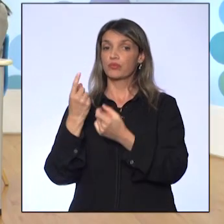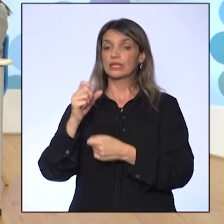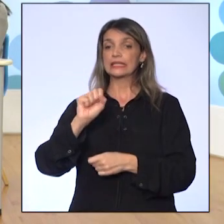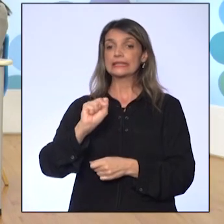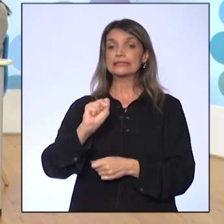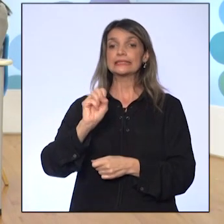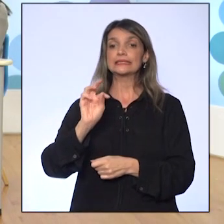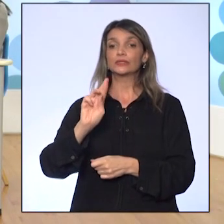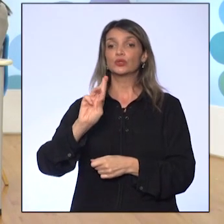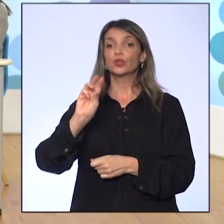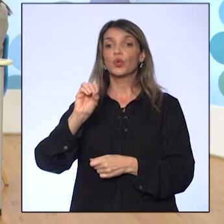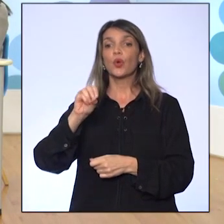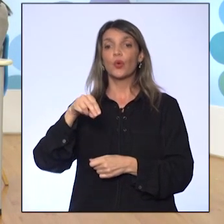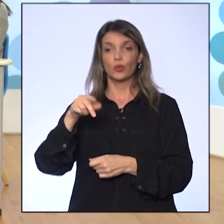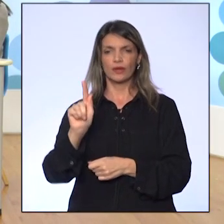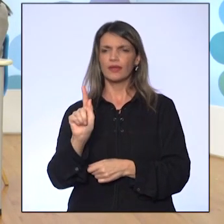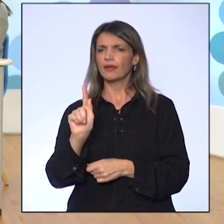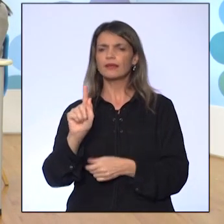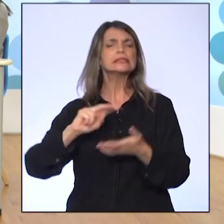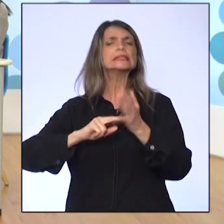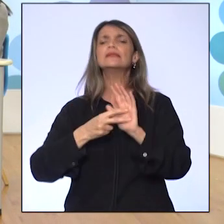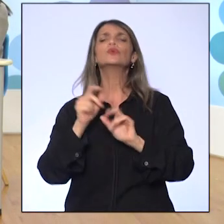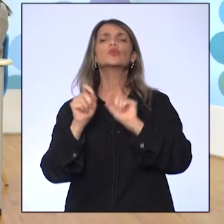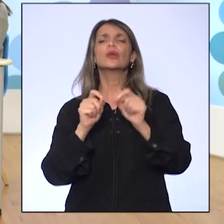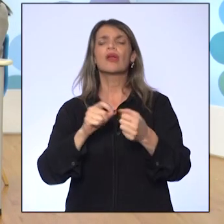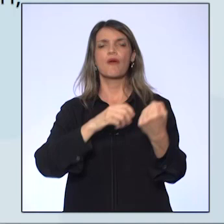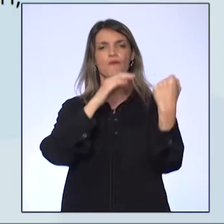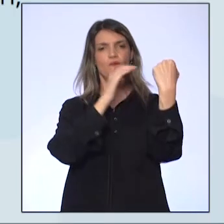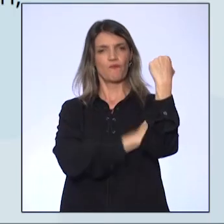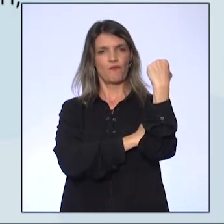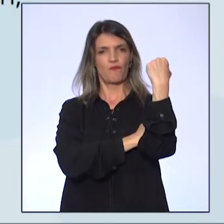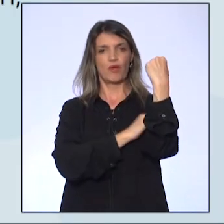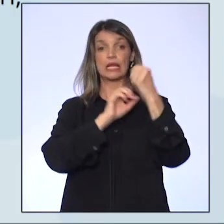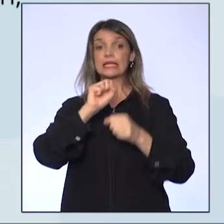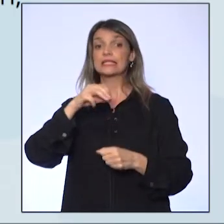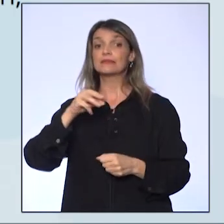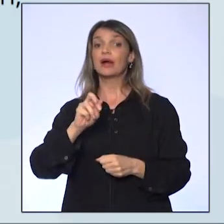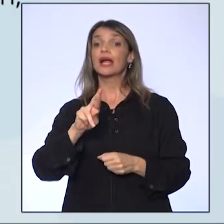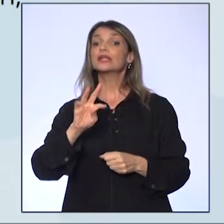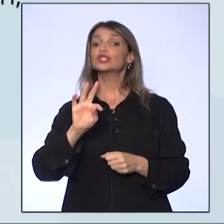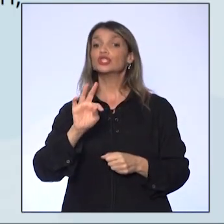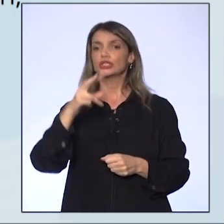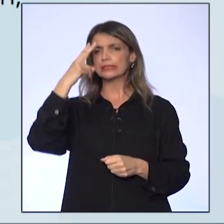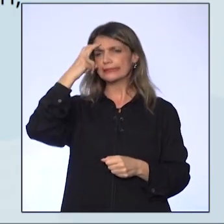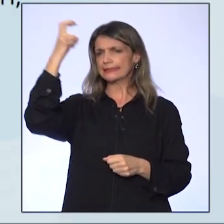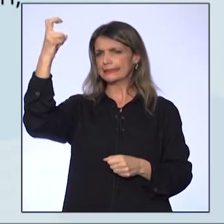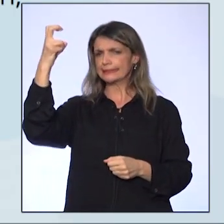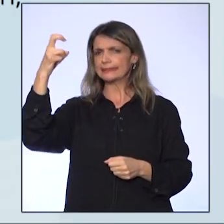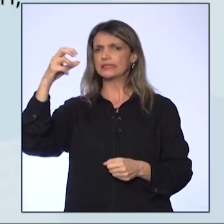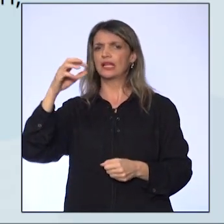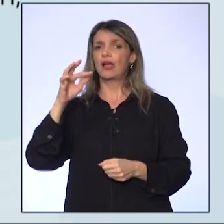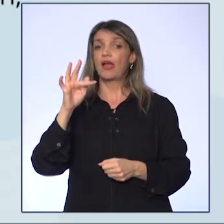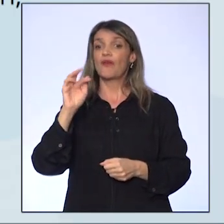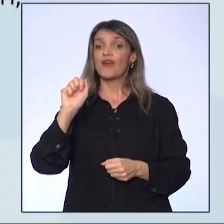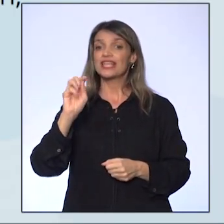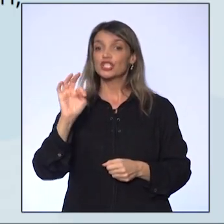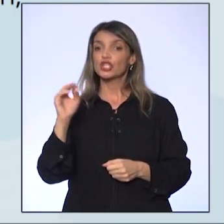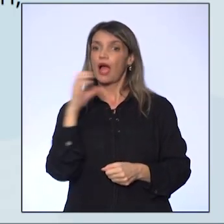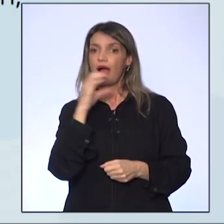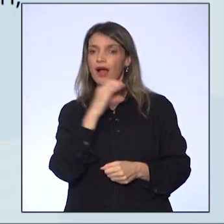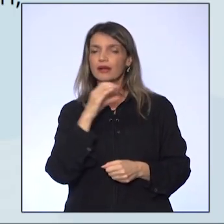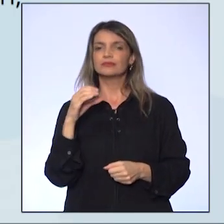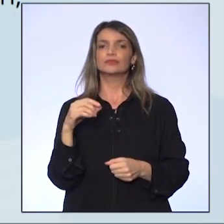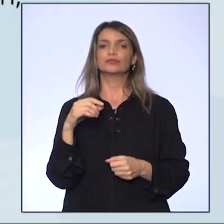é o quê? Forte. Smart, inteligente. Fast,